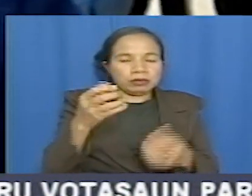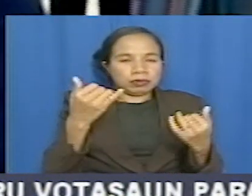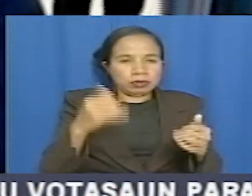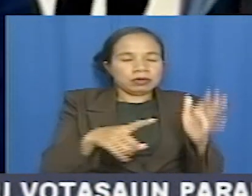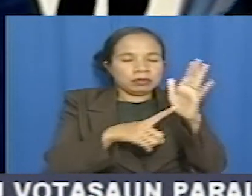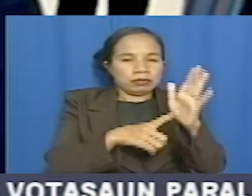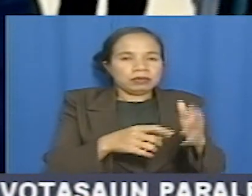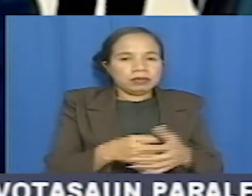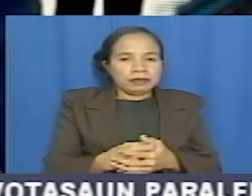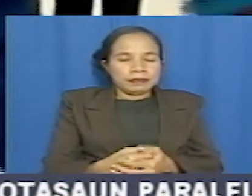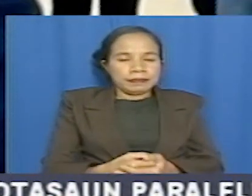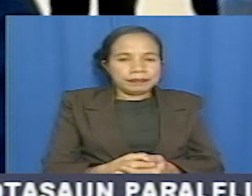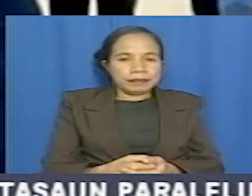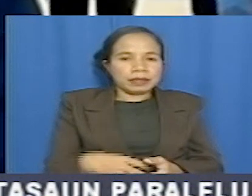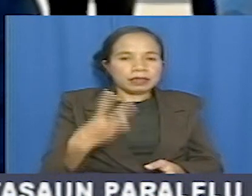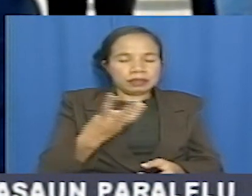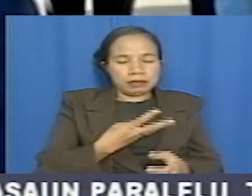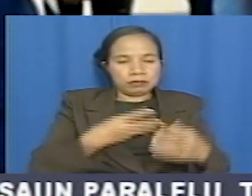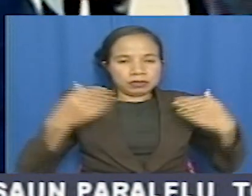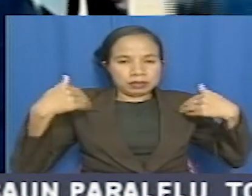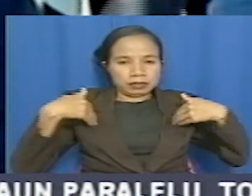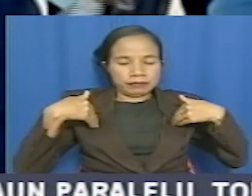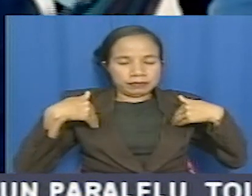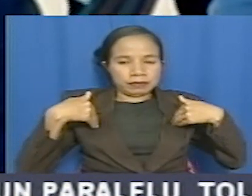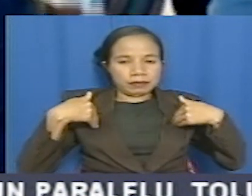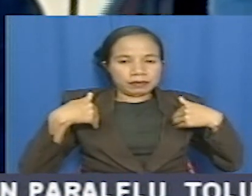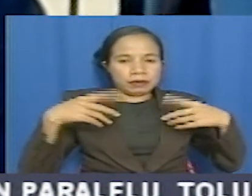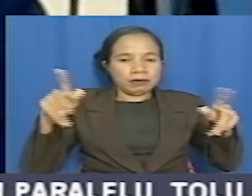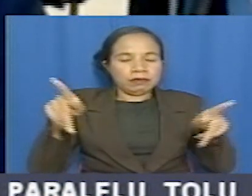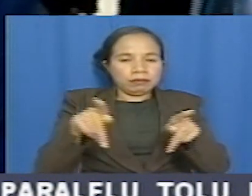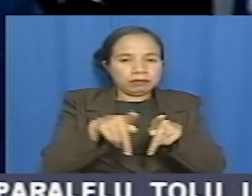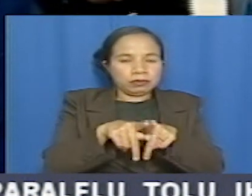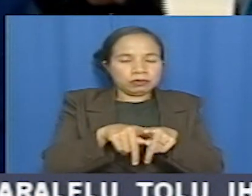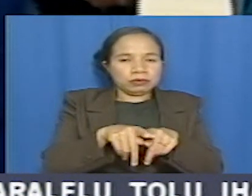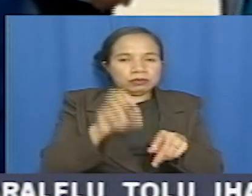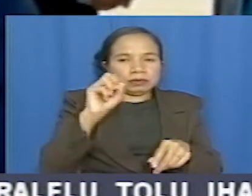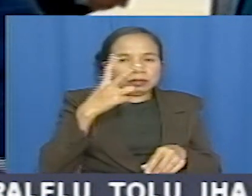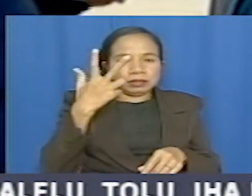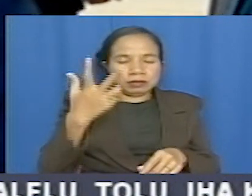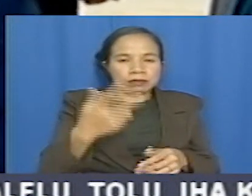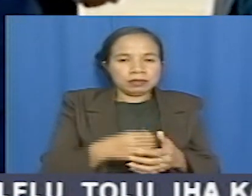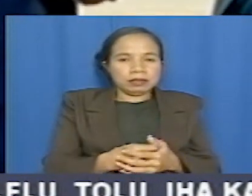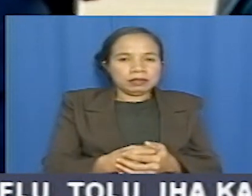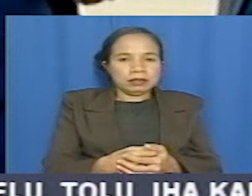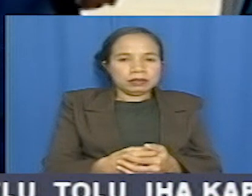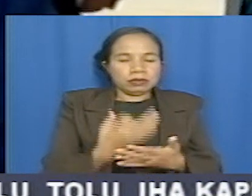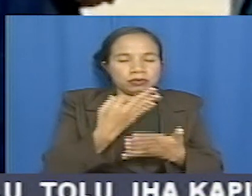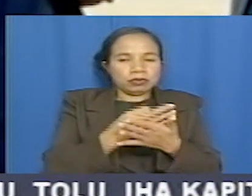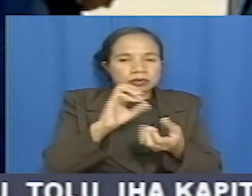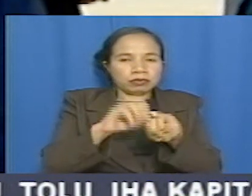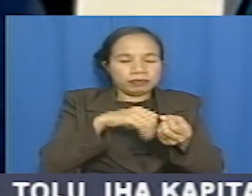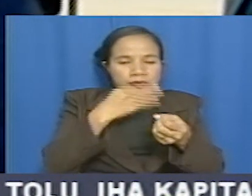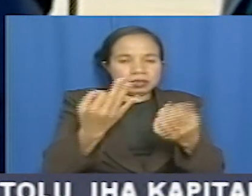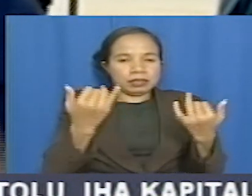tender ini yang itamos ihatang posto sanur sintolu usa osang covid yang hana sampai ndak